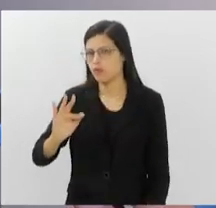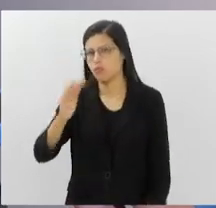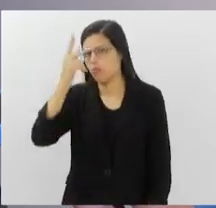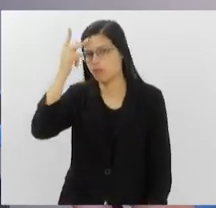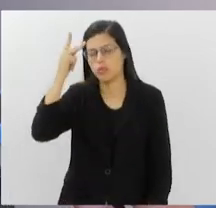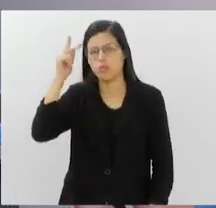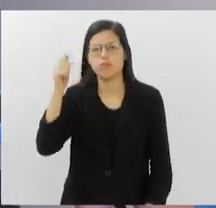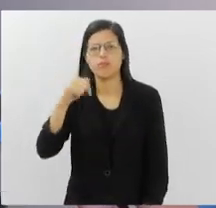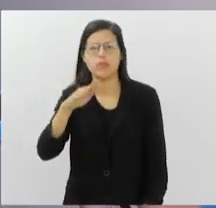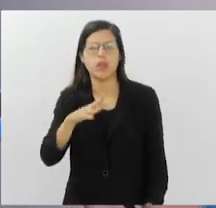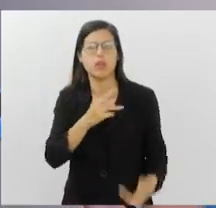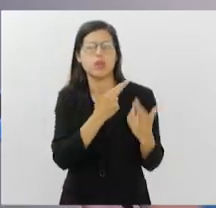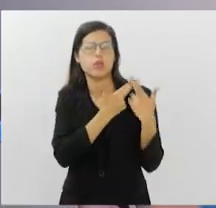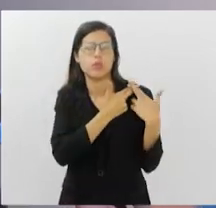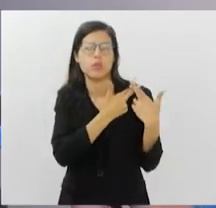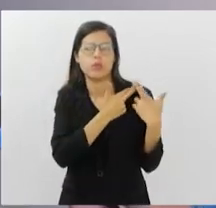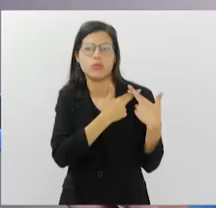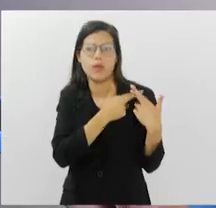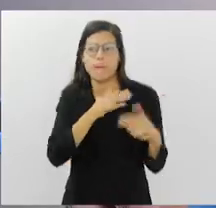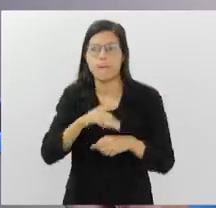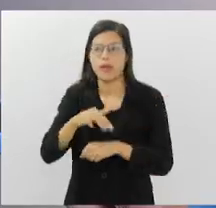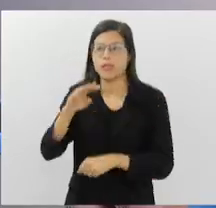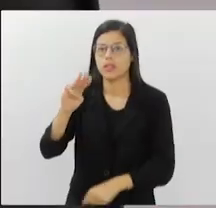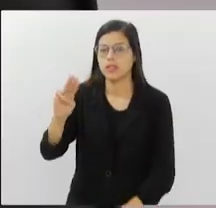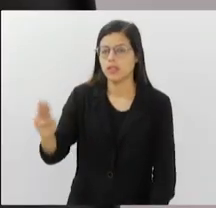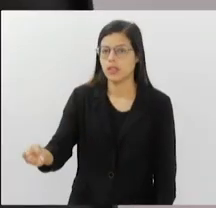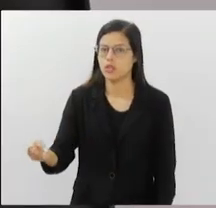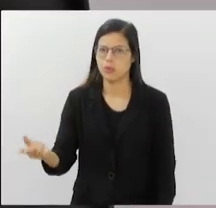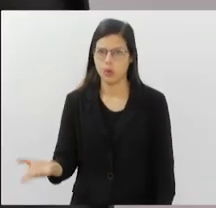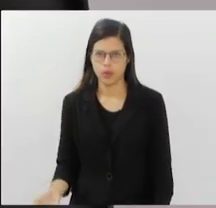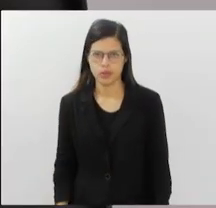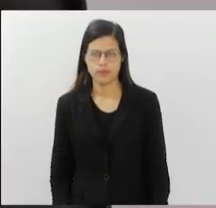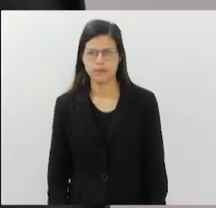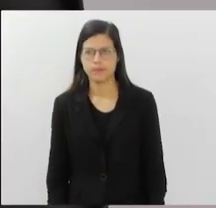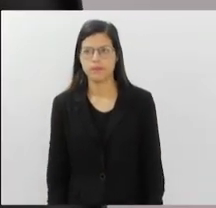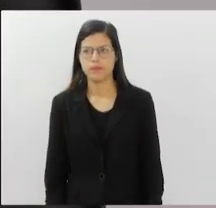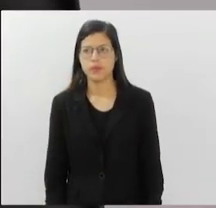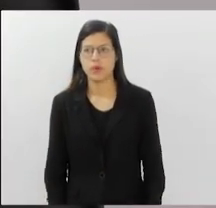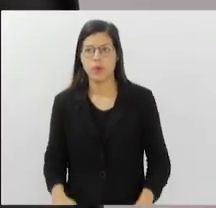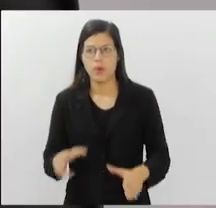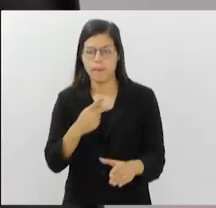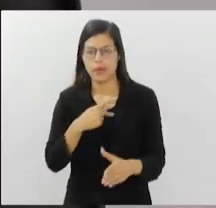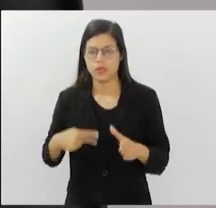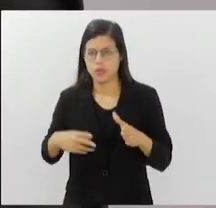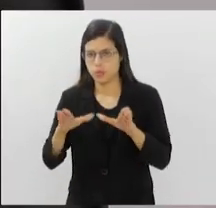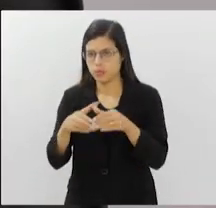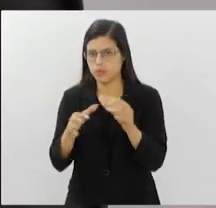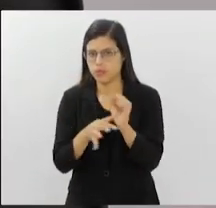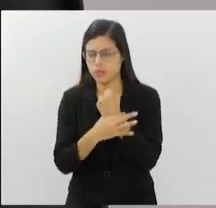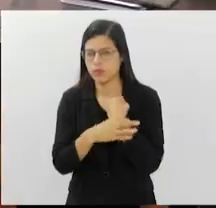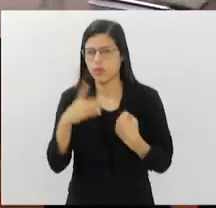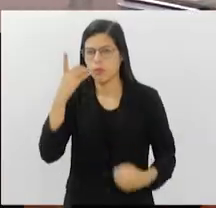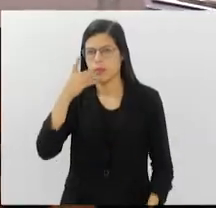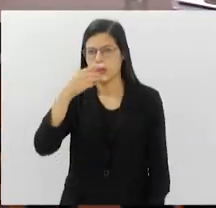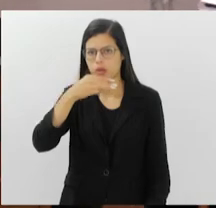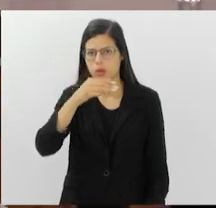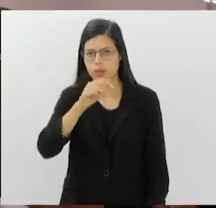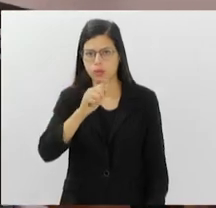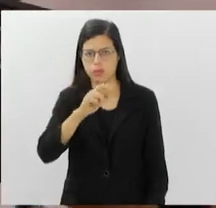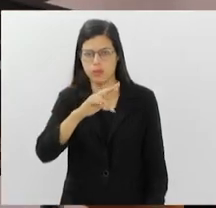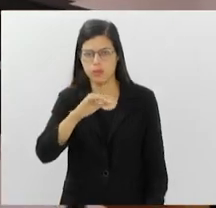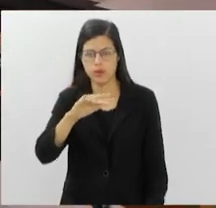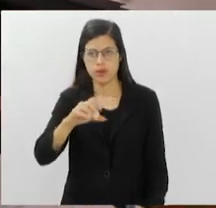vai ser responsabilizado em mais de 3 bilhões de pagos indevidos? O presidente da Comissão de Segurança, deputado Márcio Gualberto, destacou o